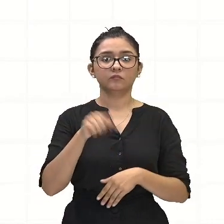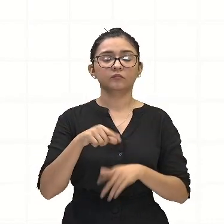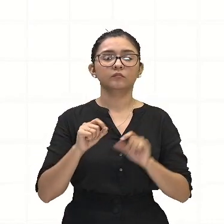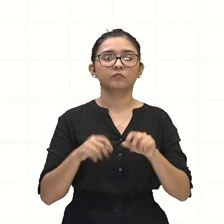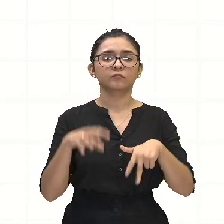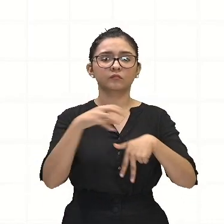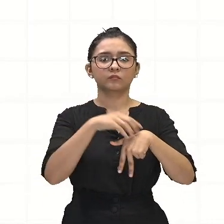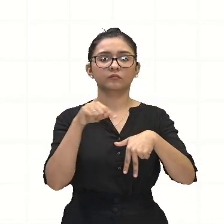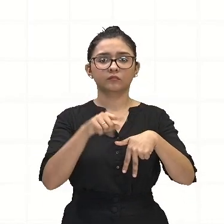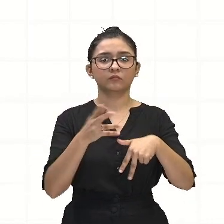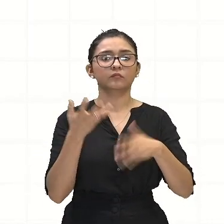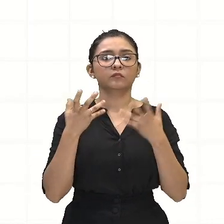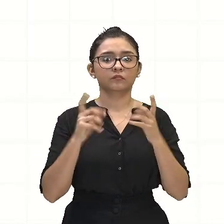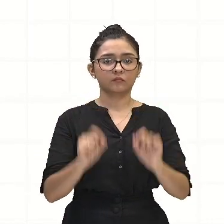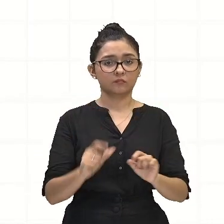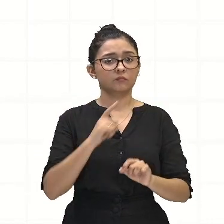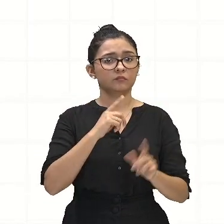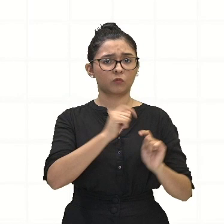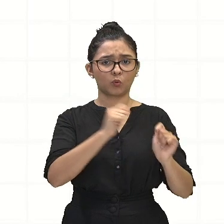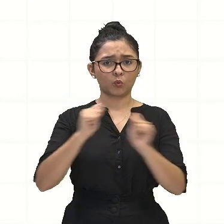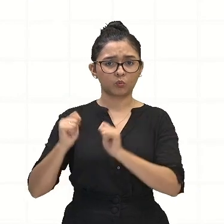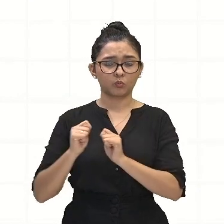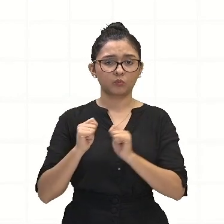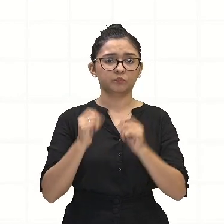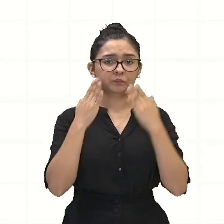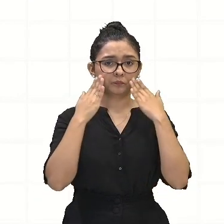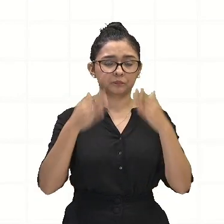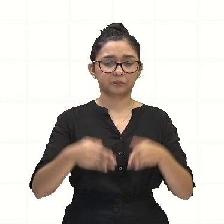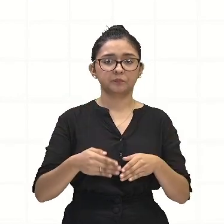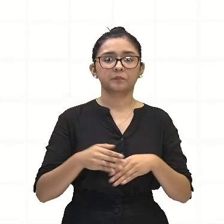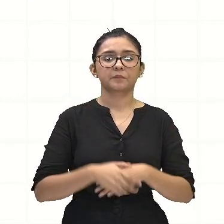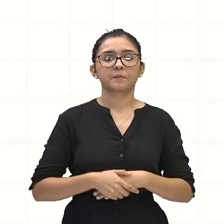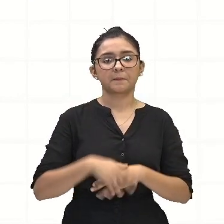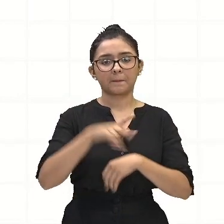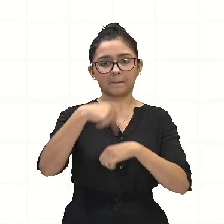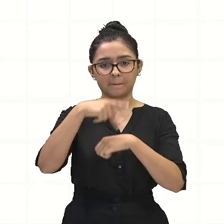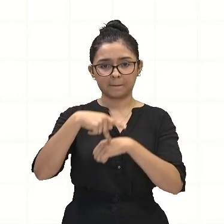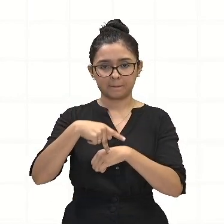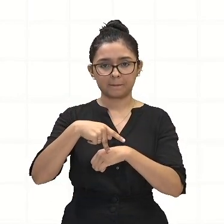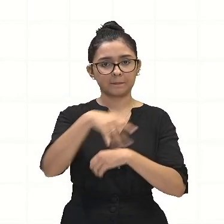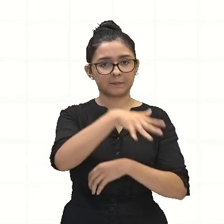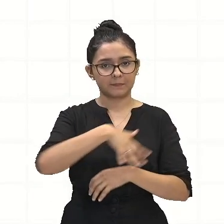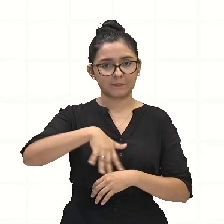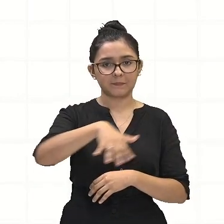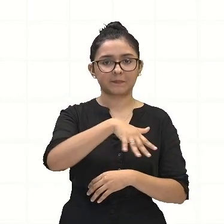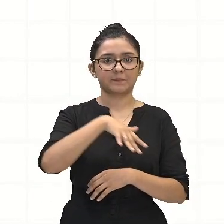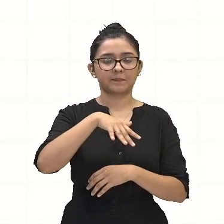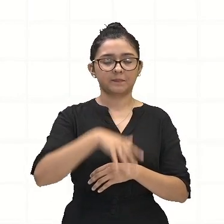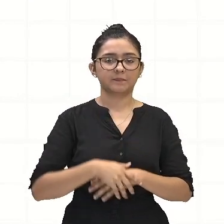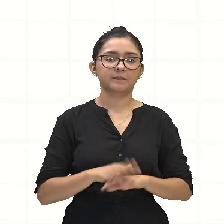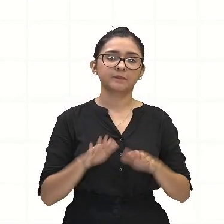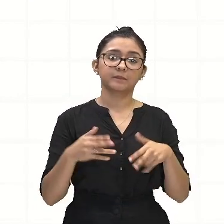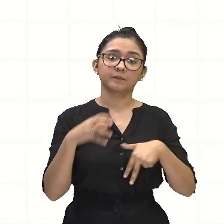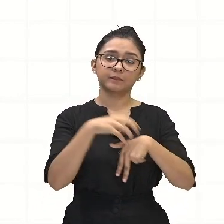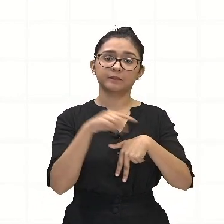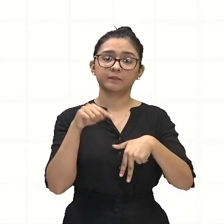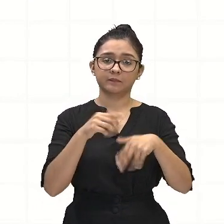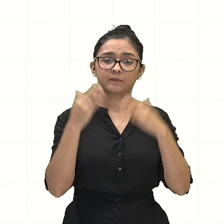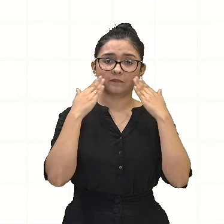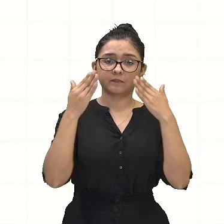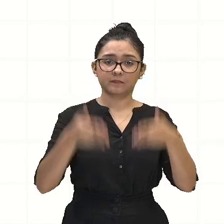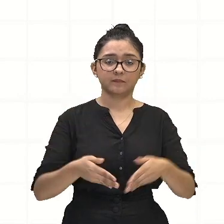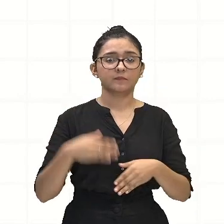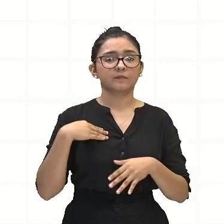monarca busca ter mais controle direto sobre o Estado como um todo. Então, ele vai